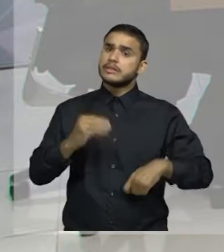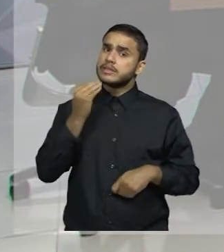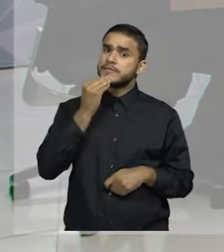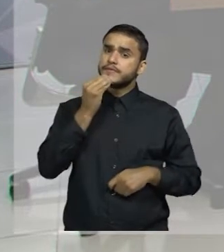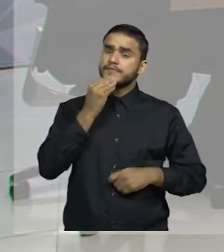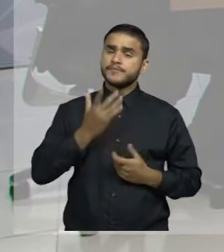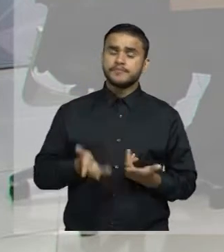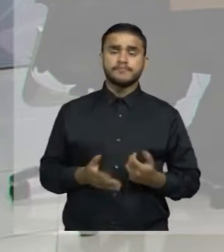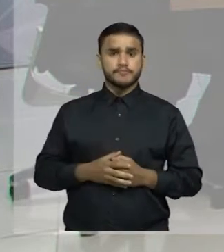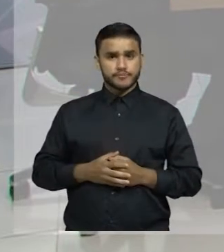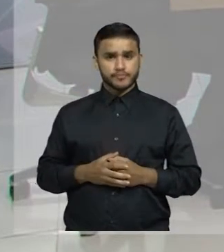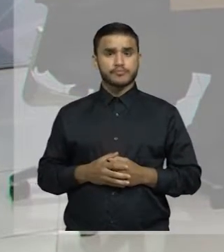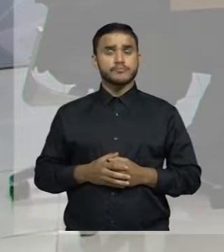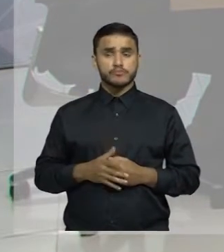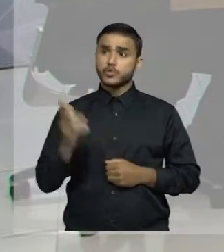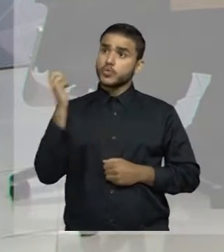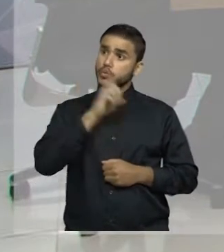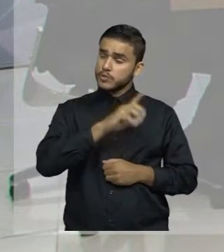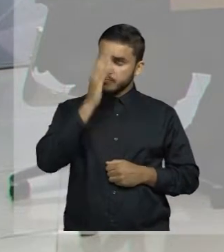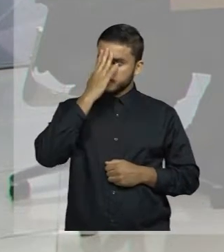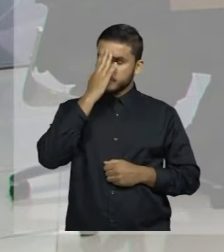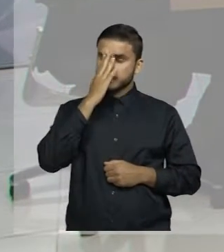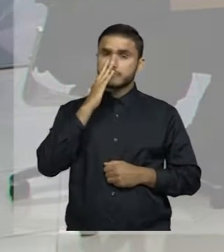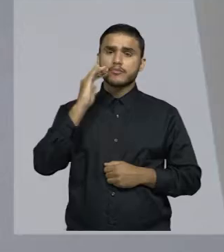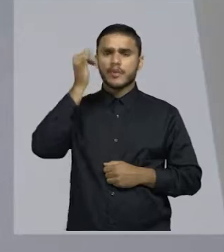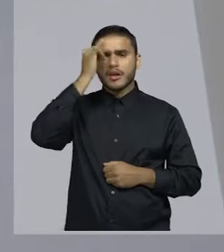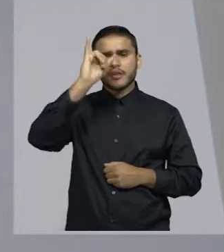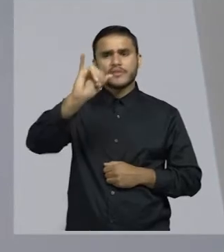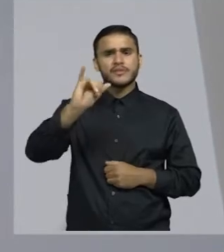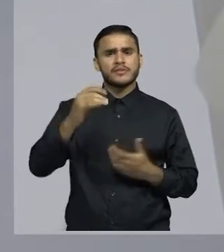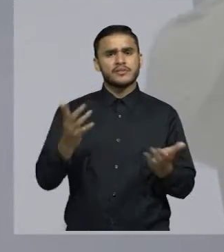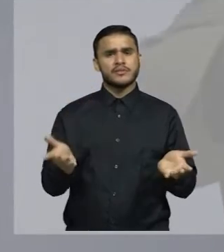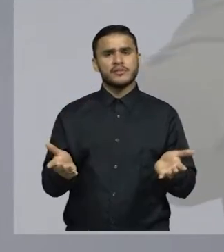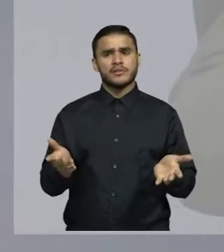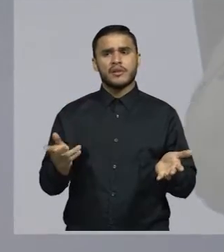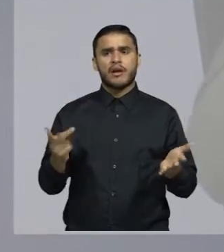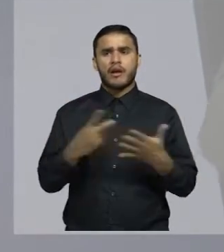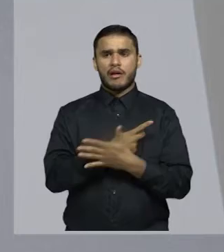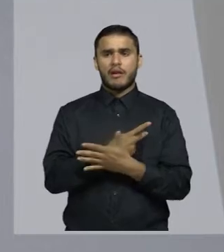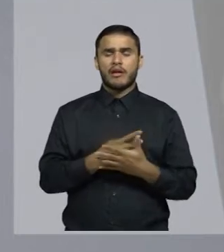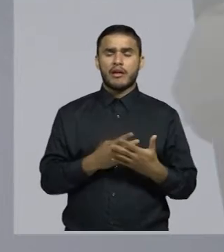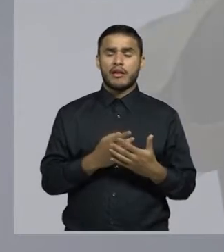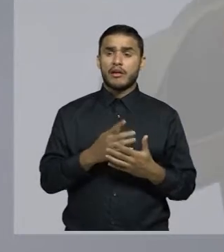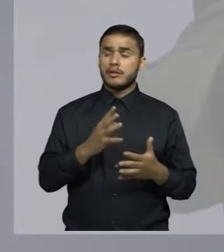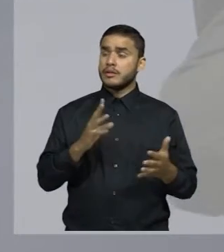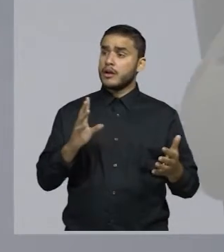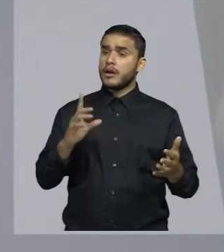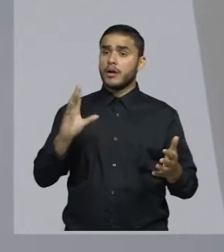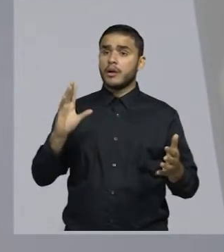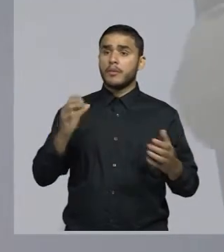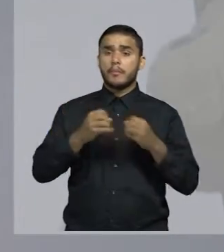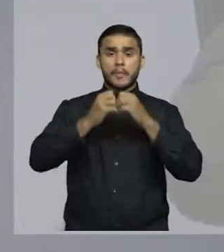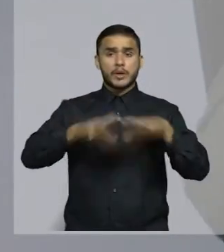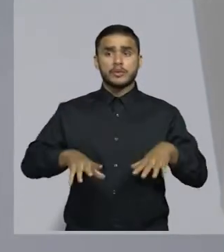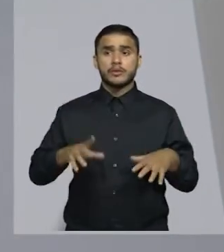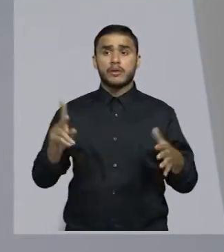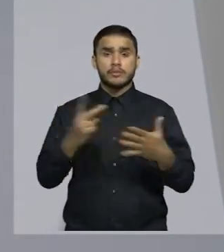Né? É possível uma ação forte, inclusive evitando muito dessas possibilidades de erros aí colaterais